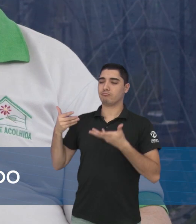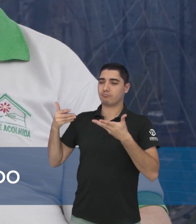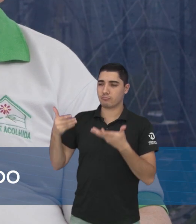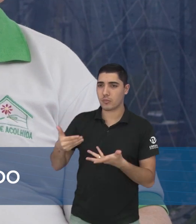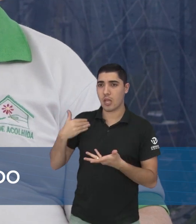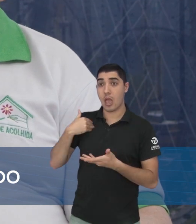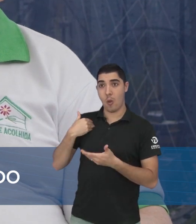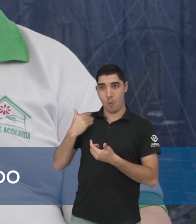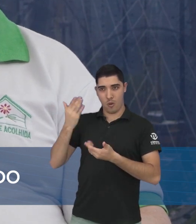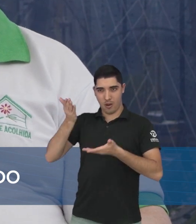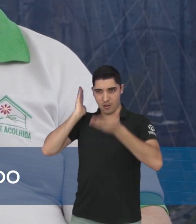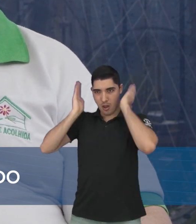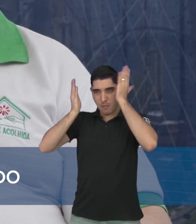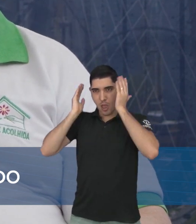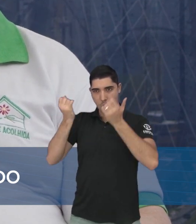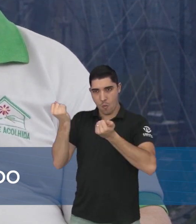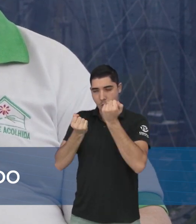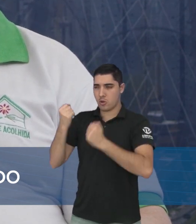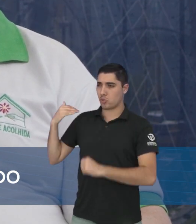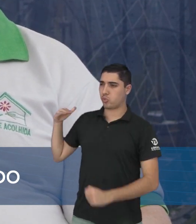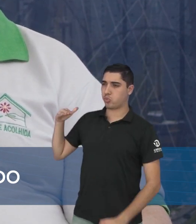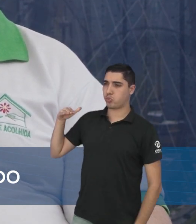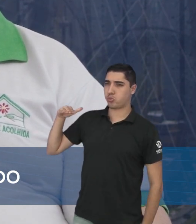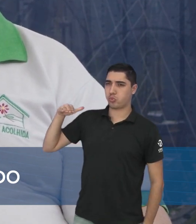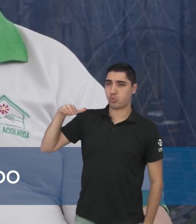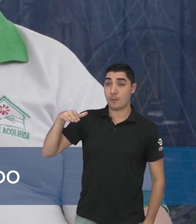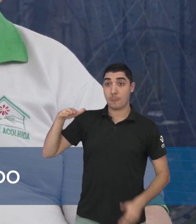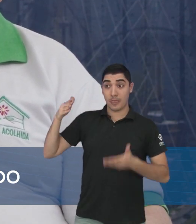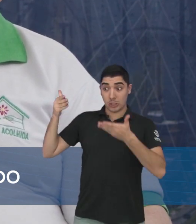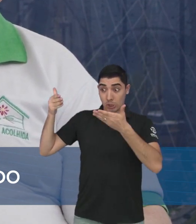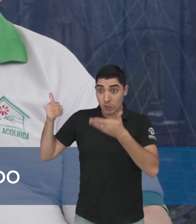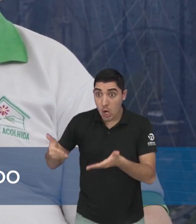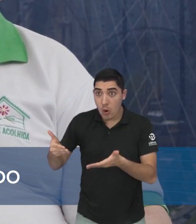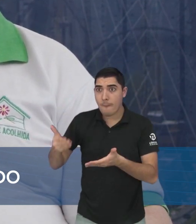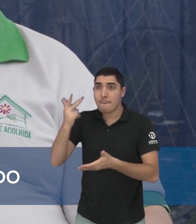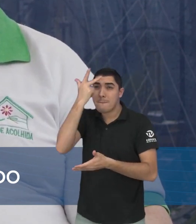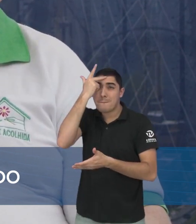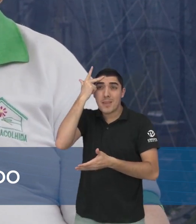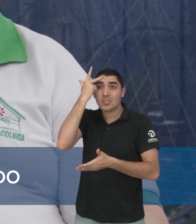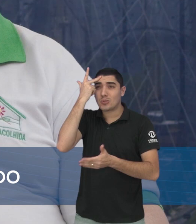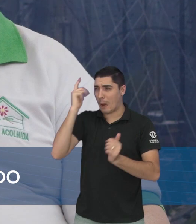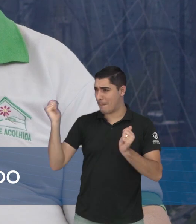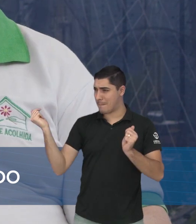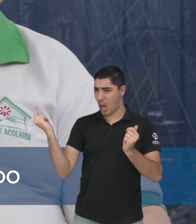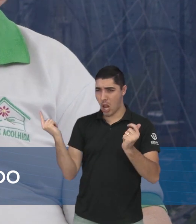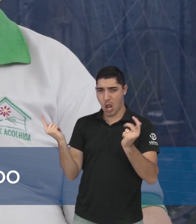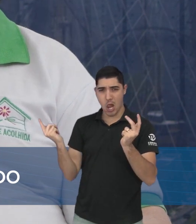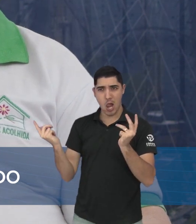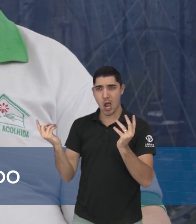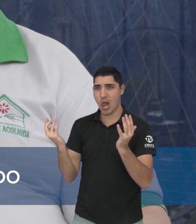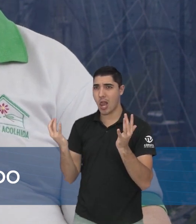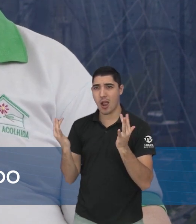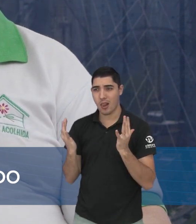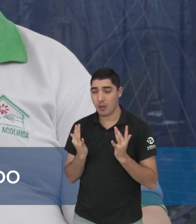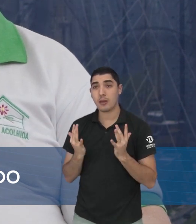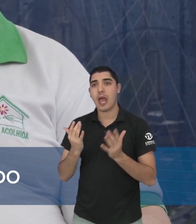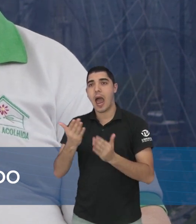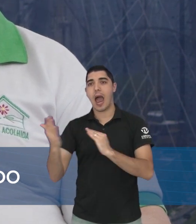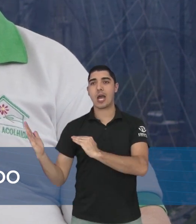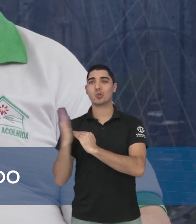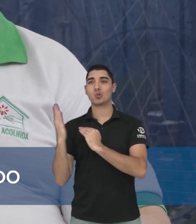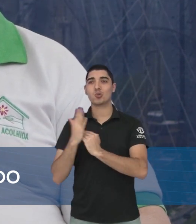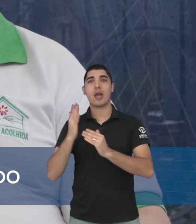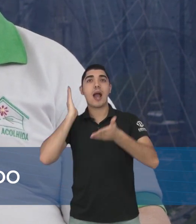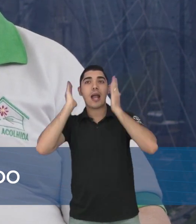Espetacular, quando a gente encostou os caminhões lá, apareceu pessoas de tudo quanto é lado para poder descarregar